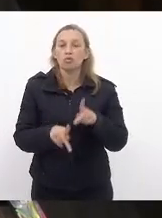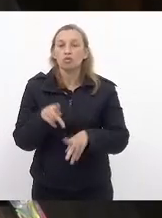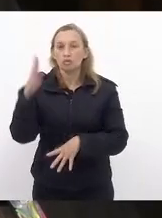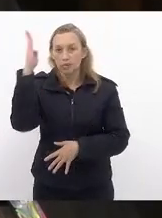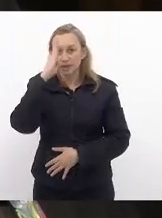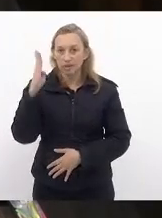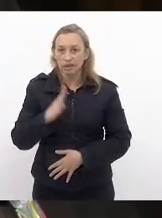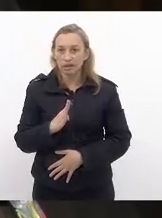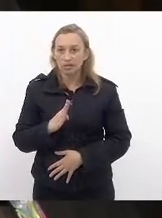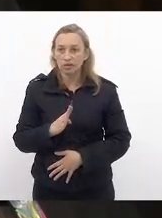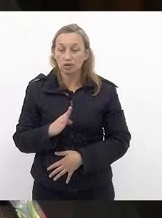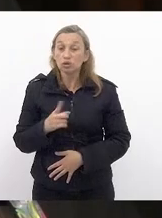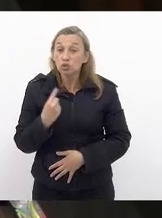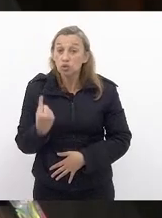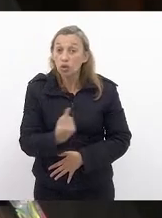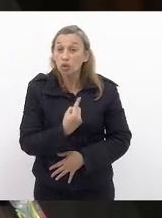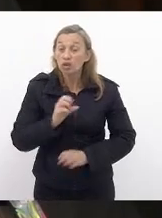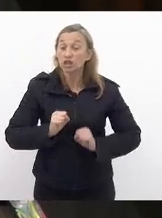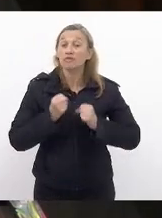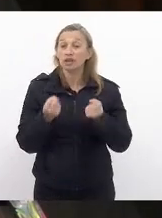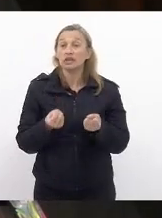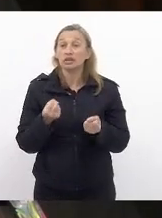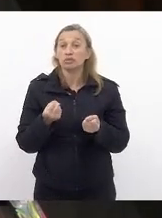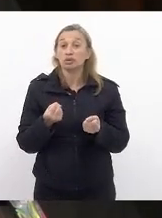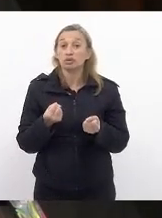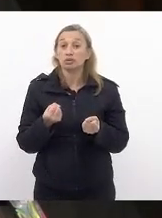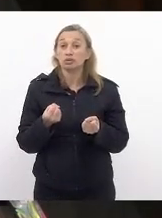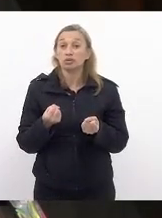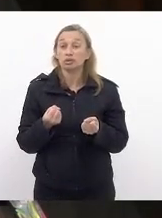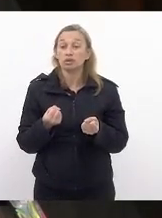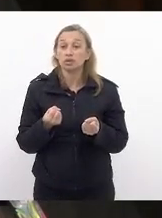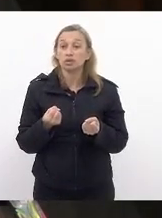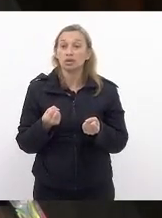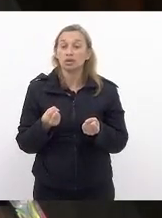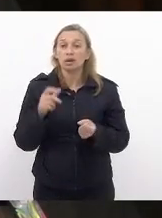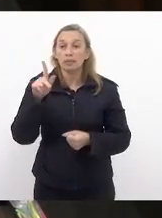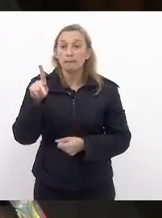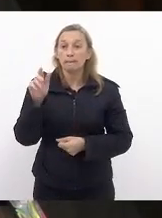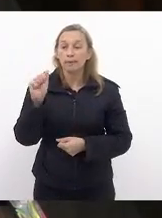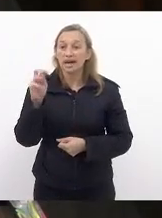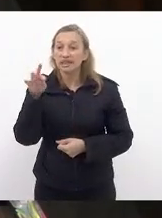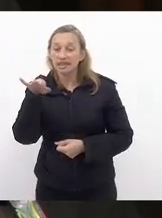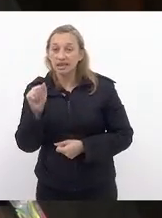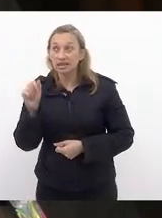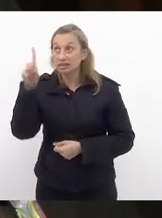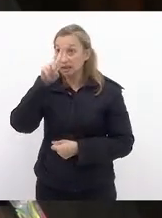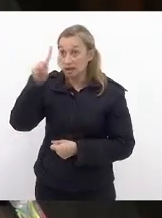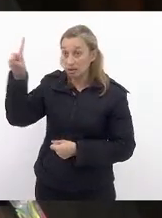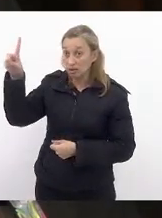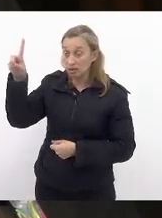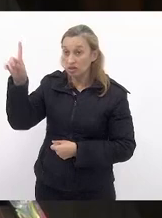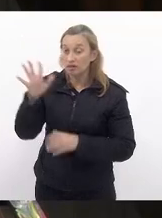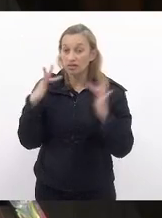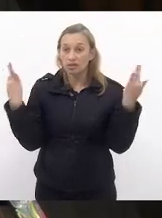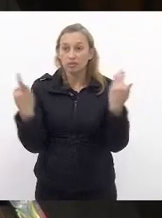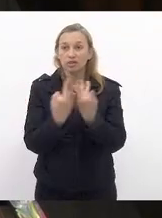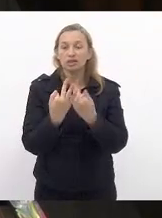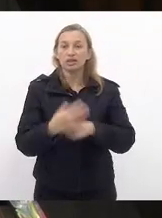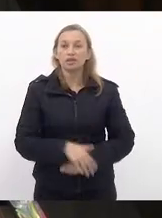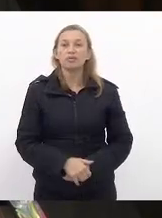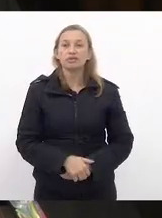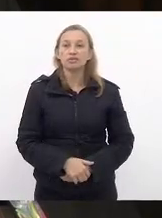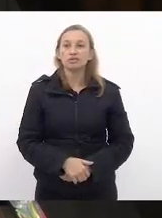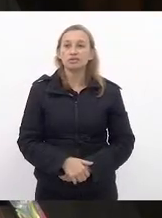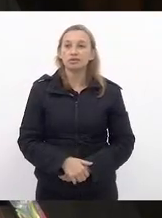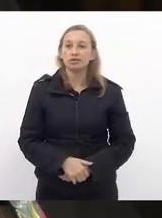povo brasileiro nós defendemos Pátria Deus e família